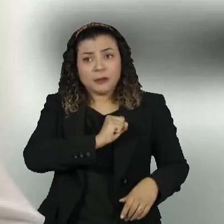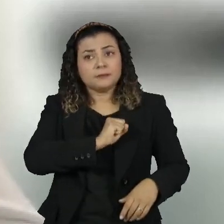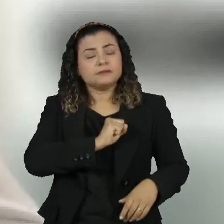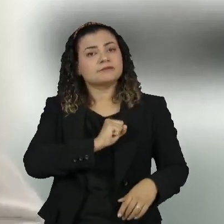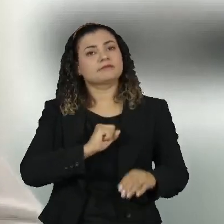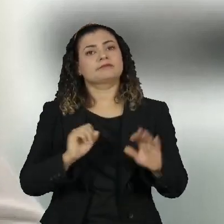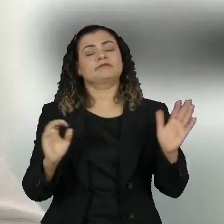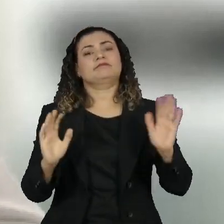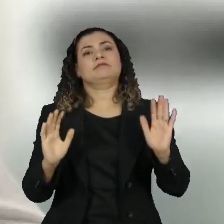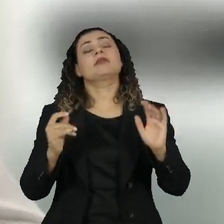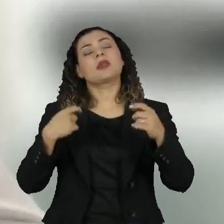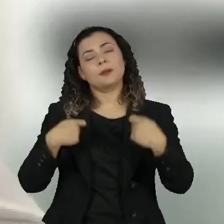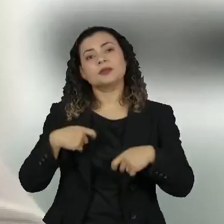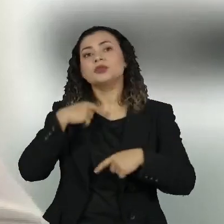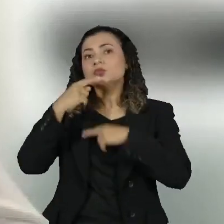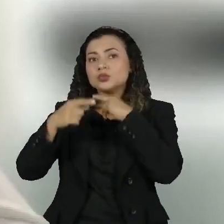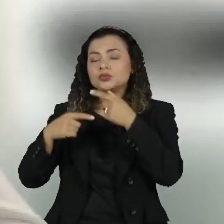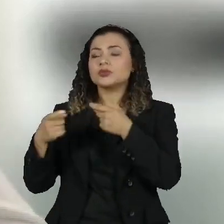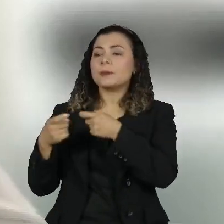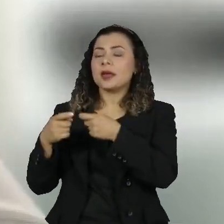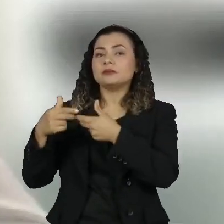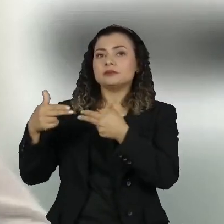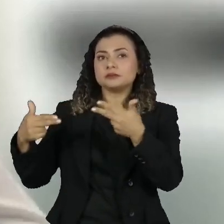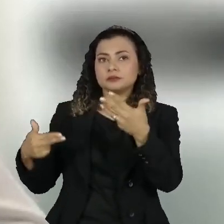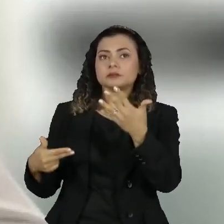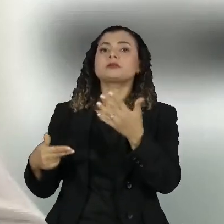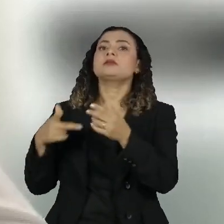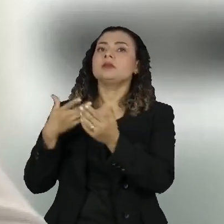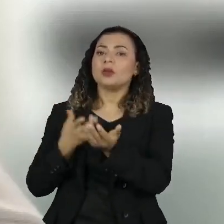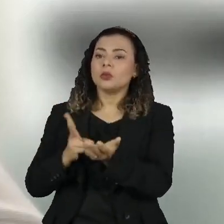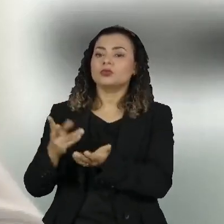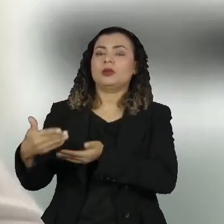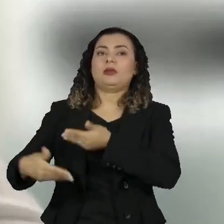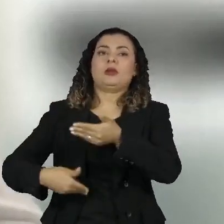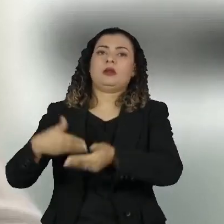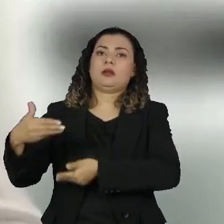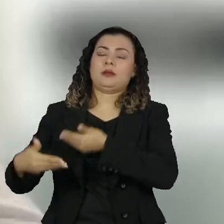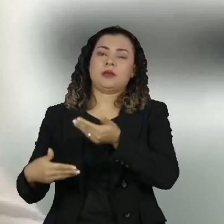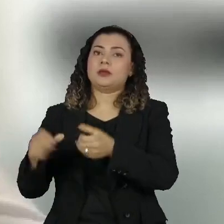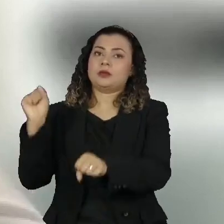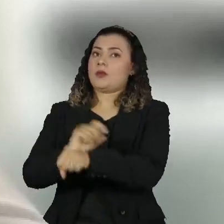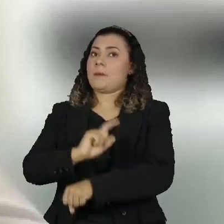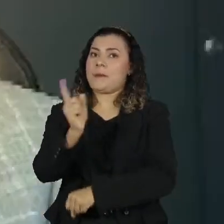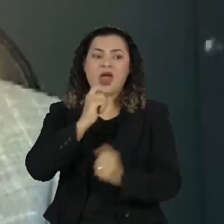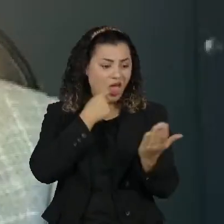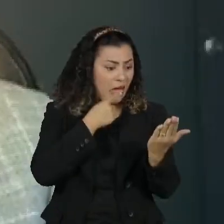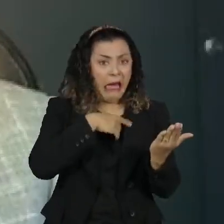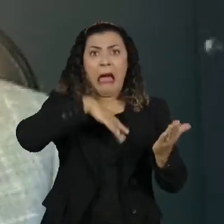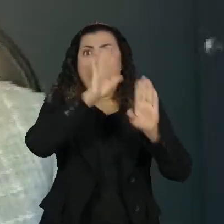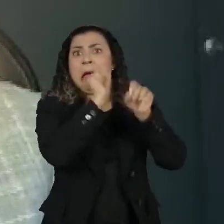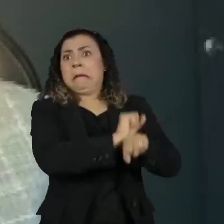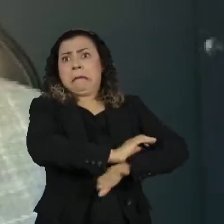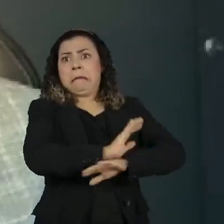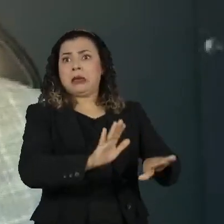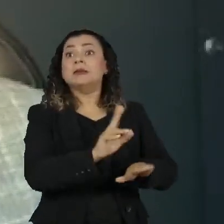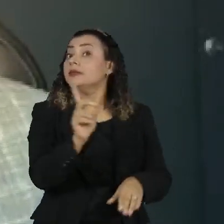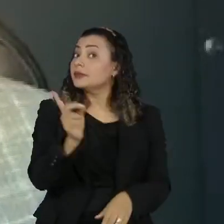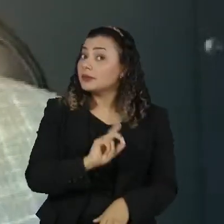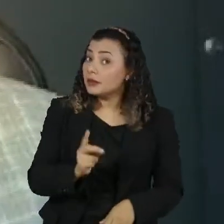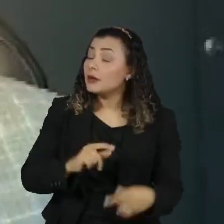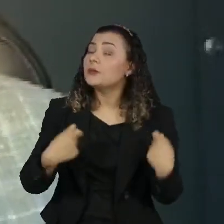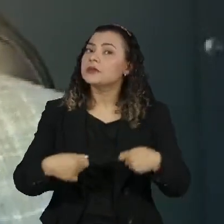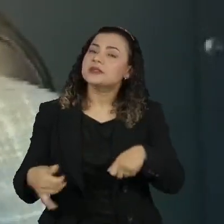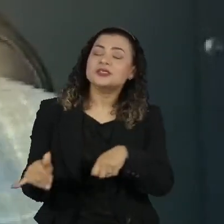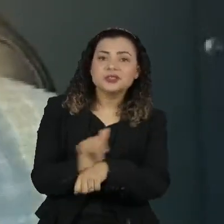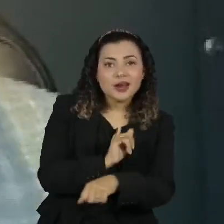tirar qualquer dúvida com o seu médico para continuar o tratamento, não interromper o tratamento. Então, às vezes, a gente tem que criar